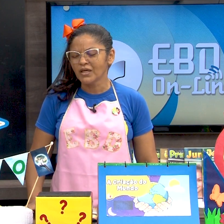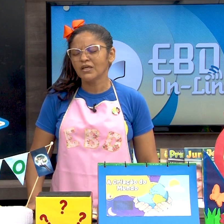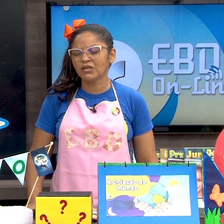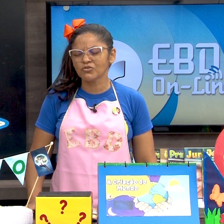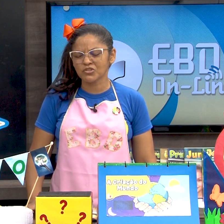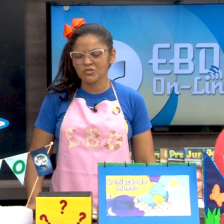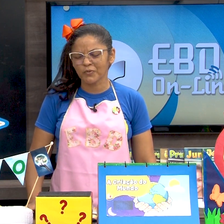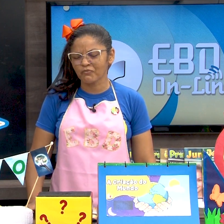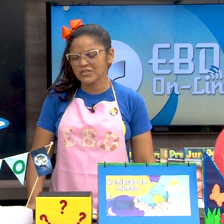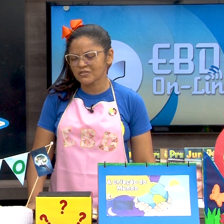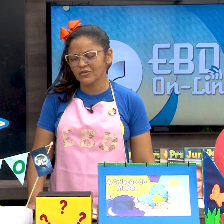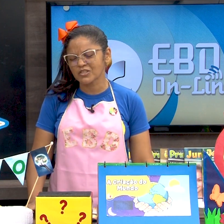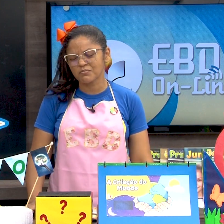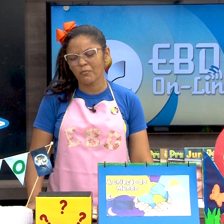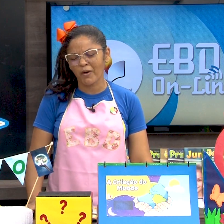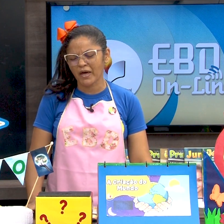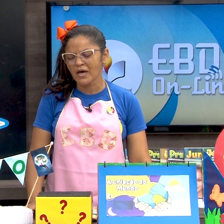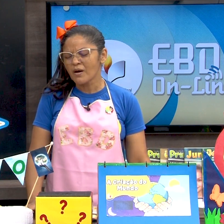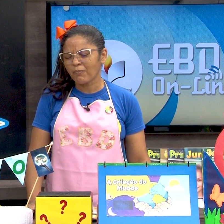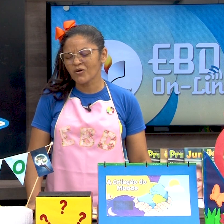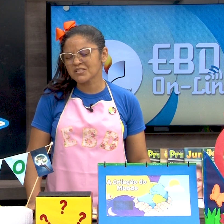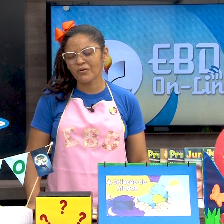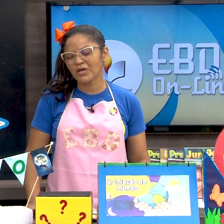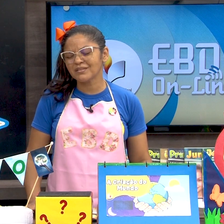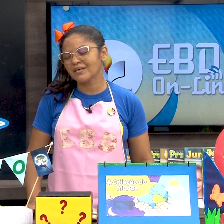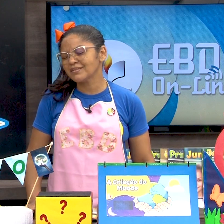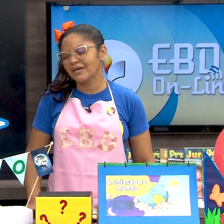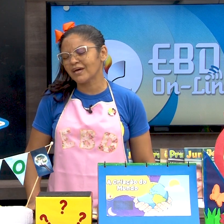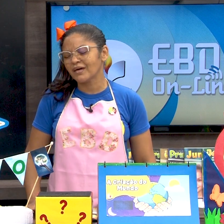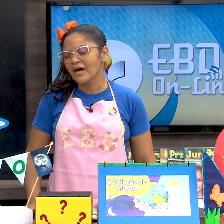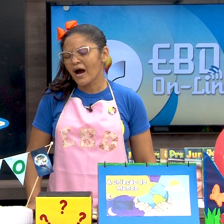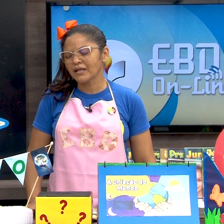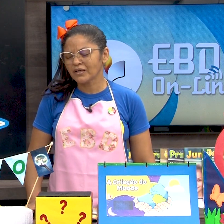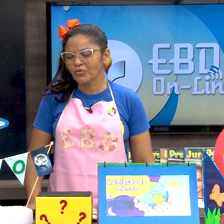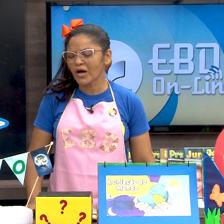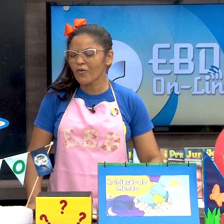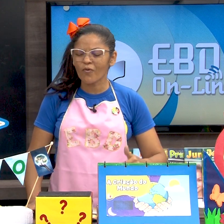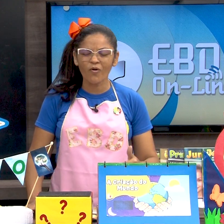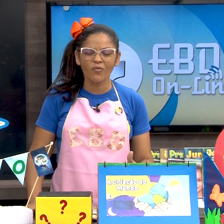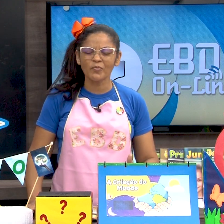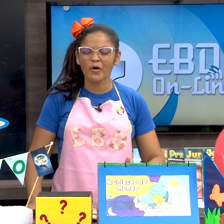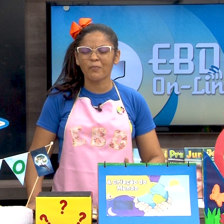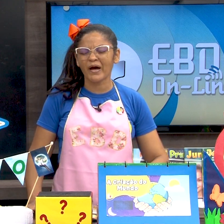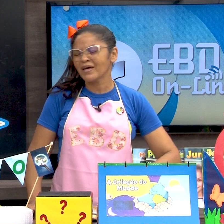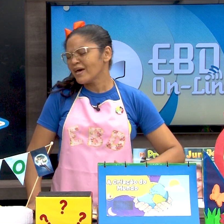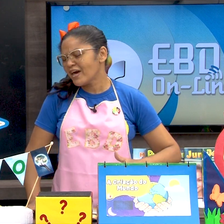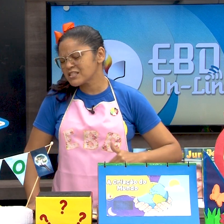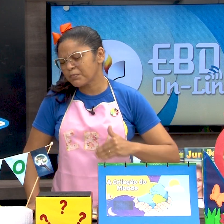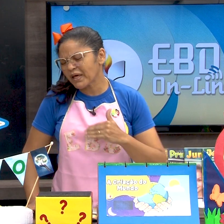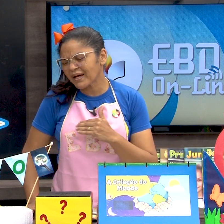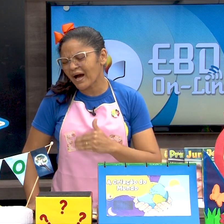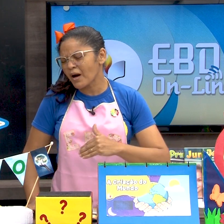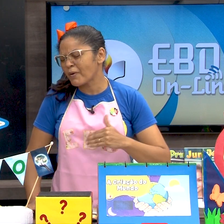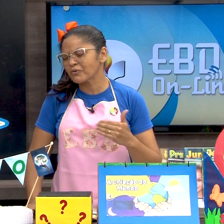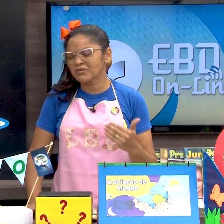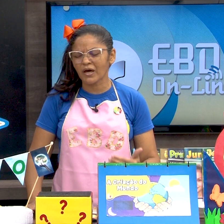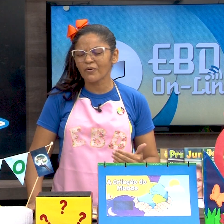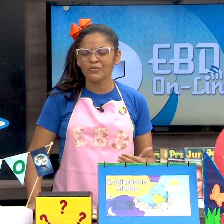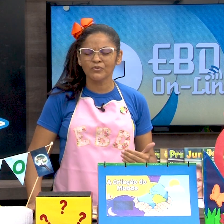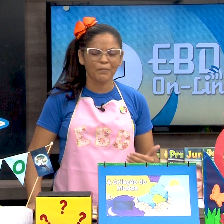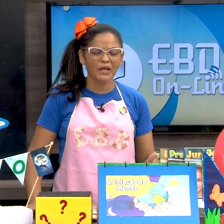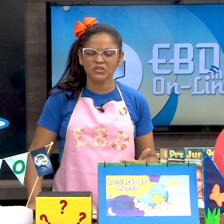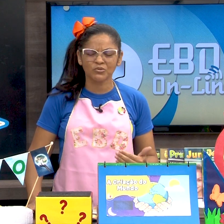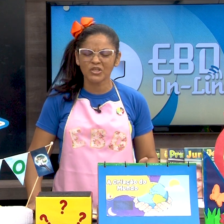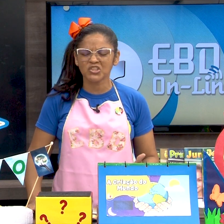nome e que os teus professores meu pai possam entender aleluia como meu pai explicar para o